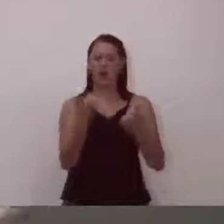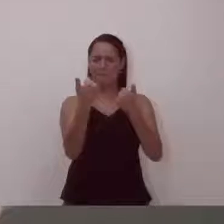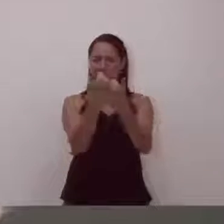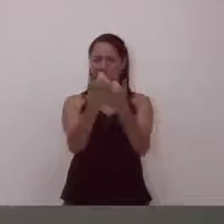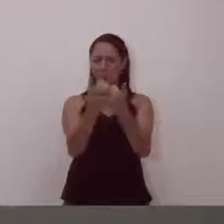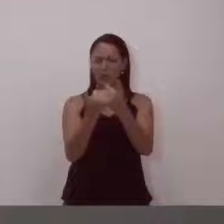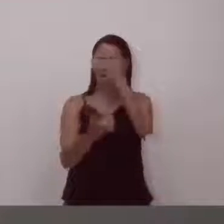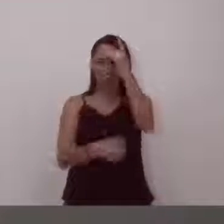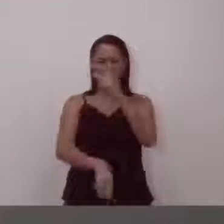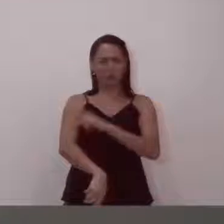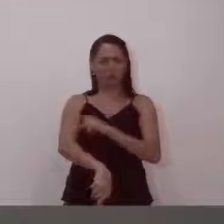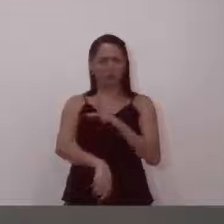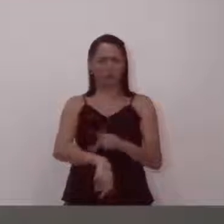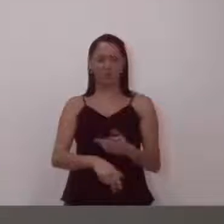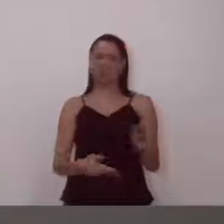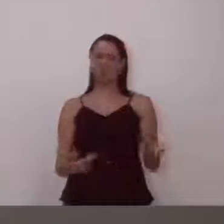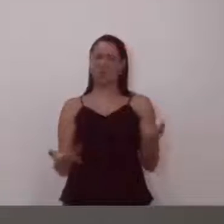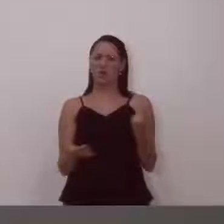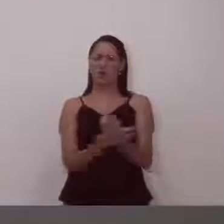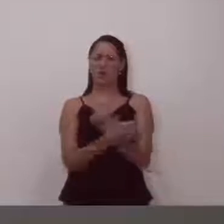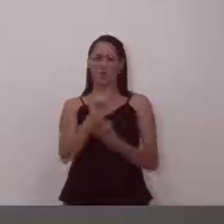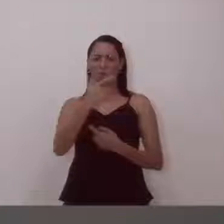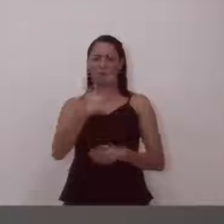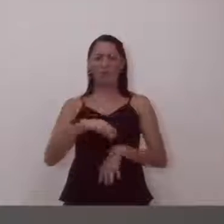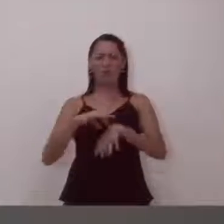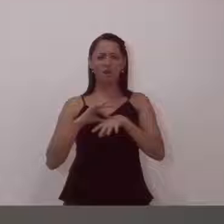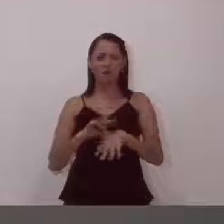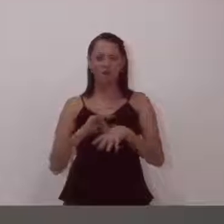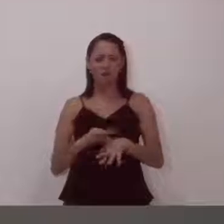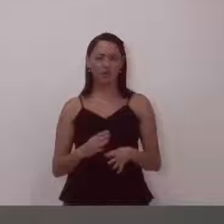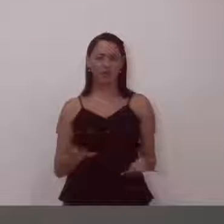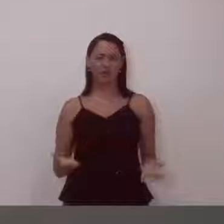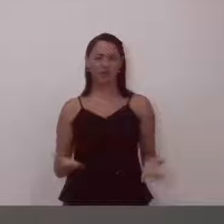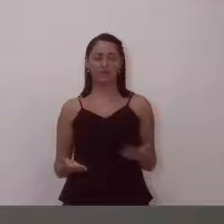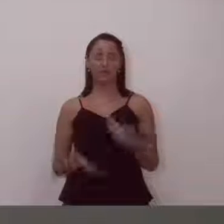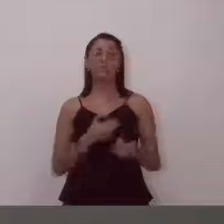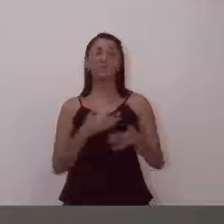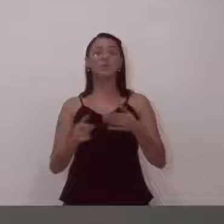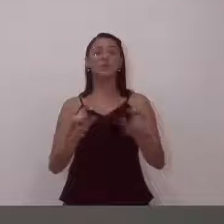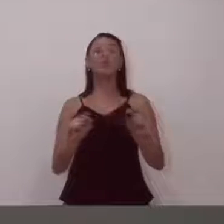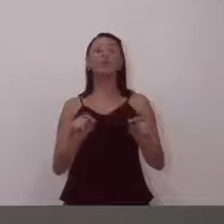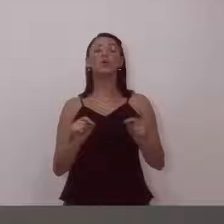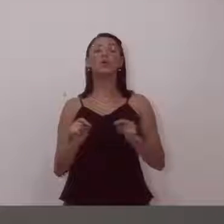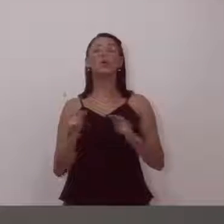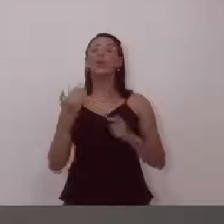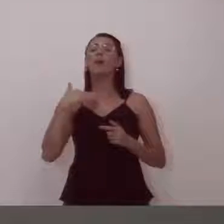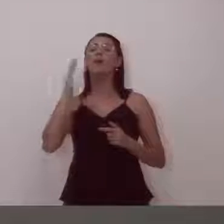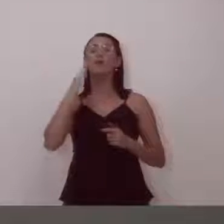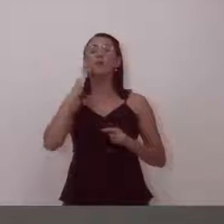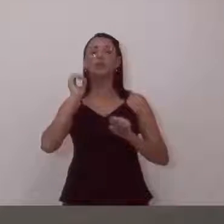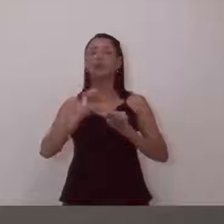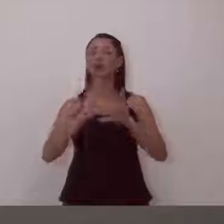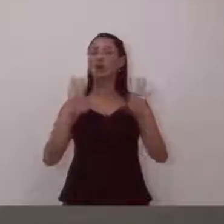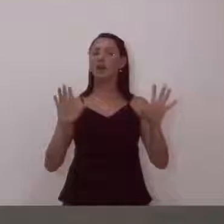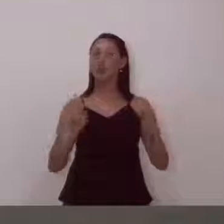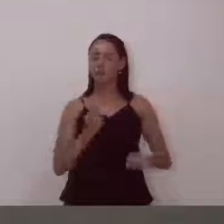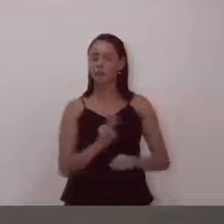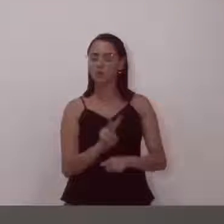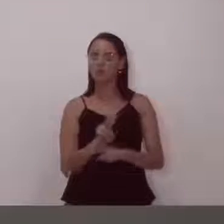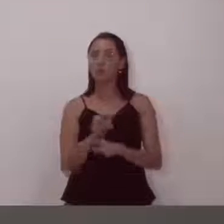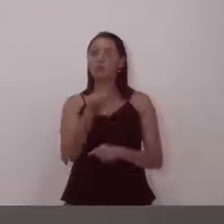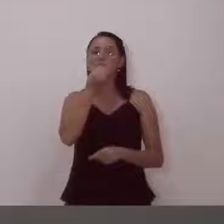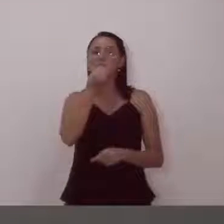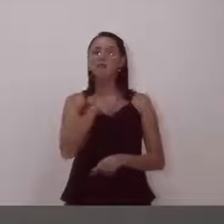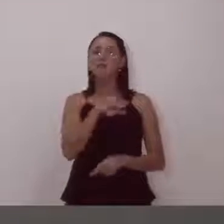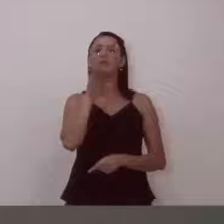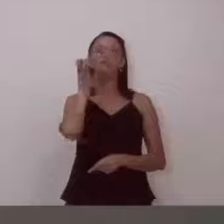é desumano. Não é? Então, qualquer gestão moderna de administração vai entender que, se você tratar bem seu funcionário, que são